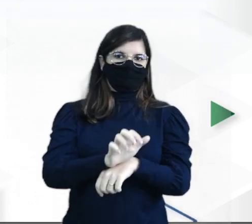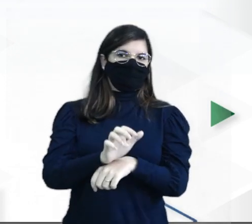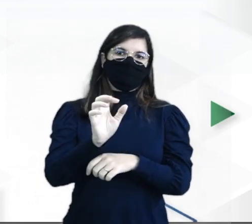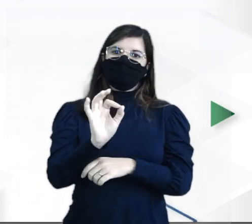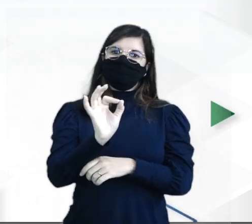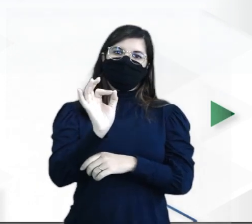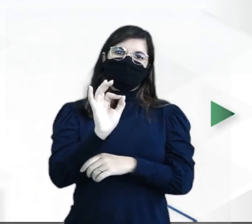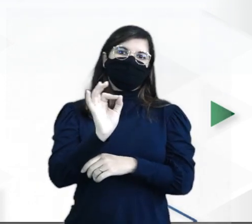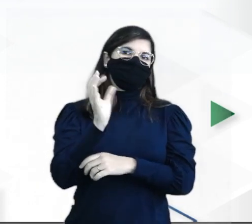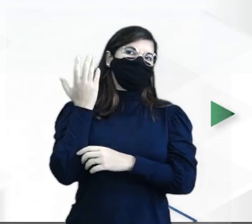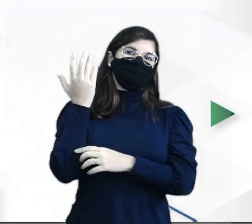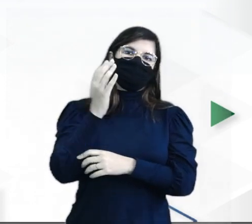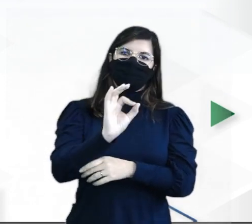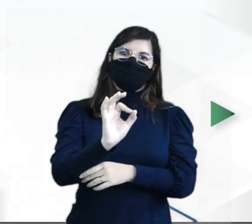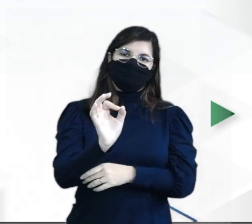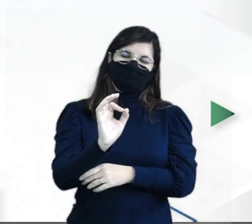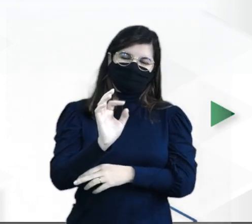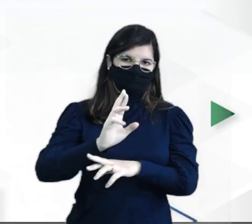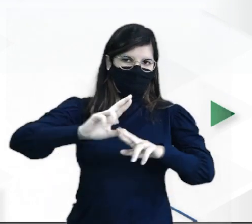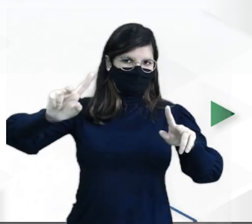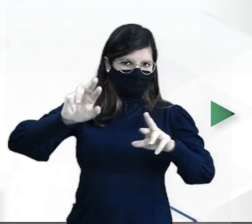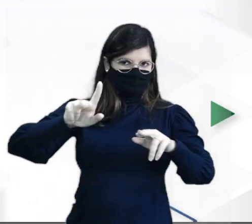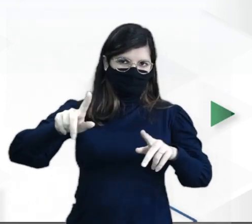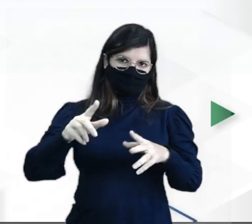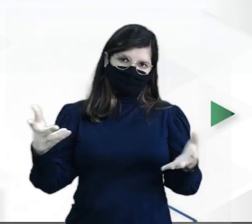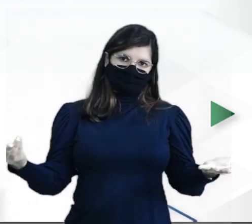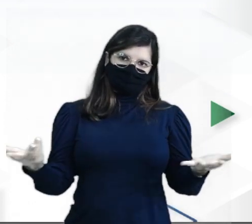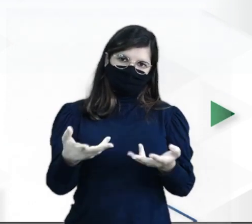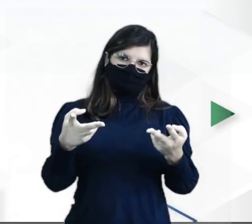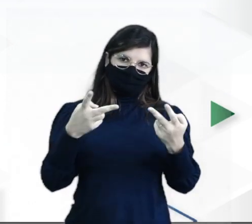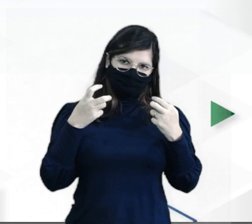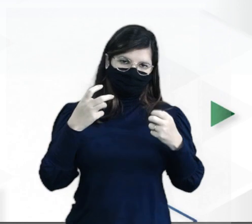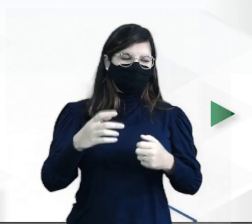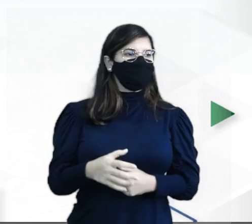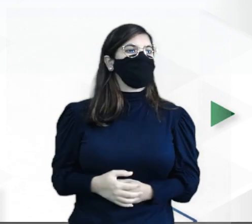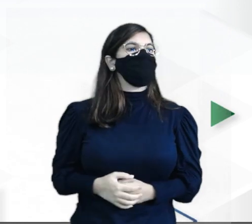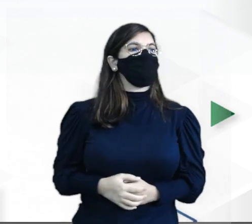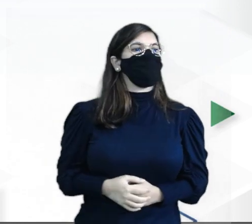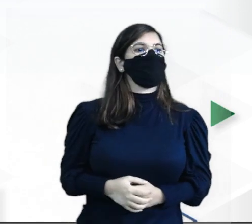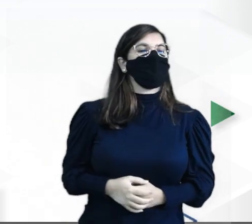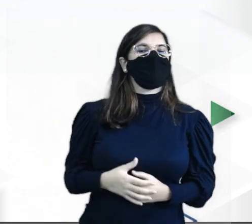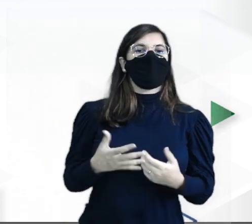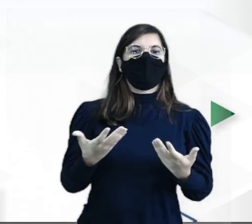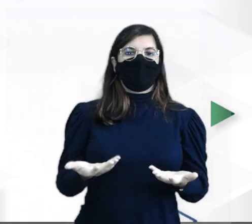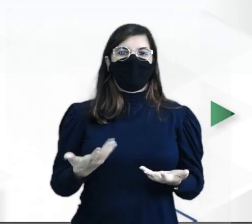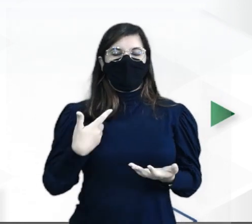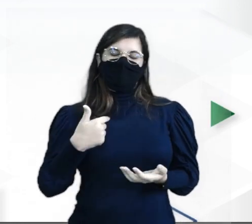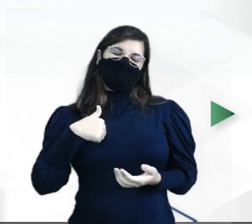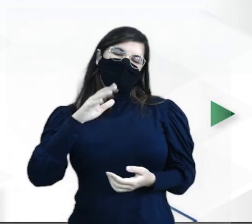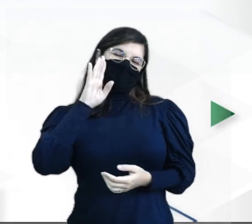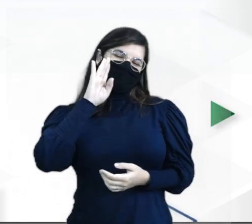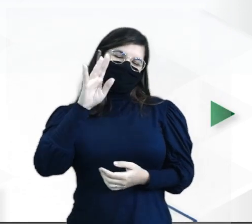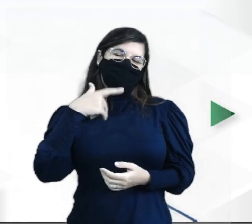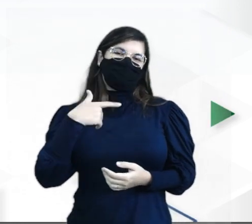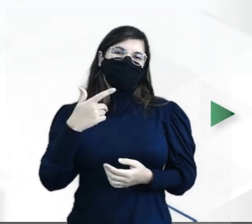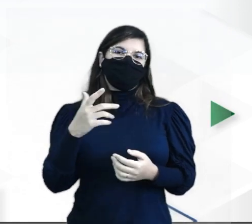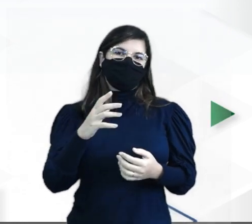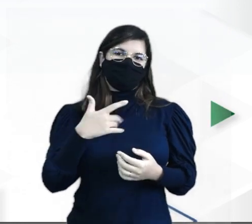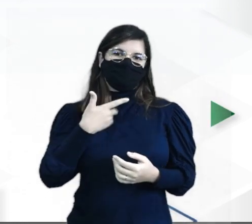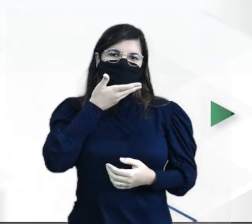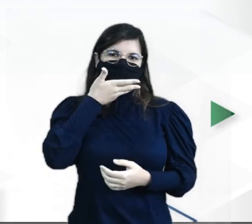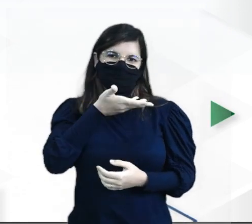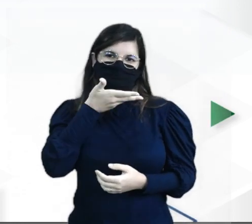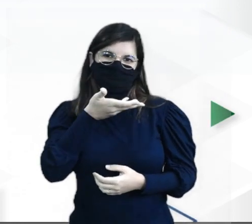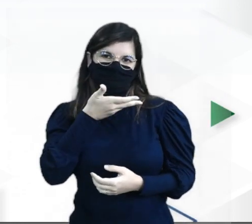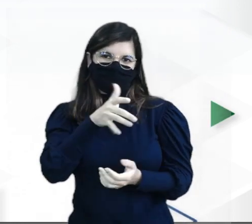CS mas só para a gente dar uma Você sabe que eu sou especialista em Pernambuco então fico meio babando o nosso estado sim